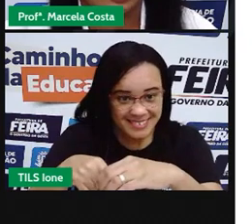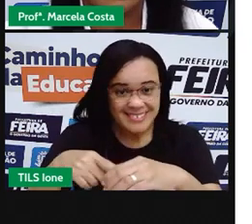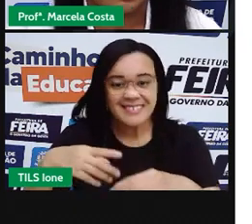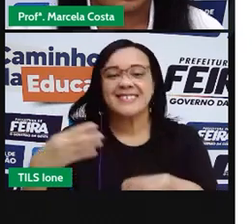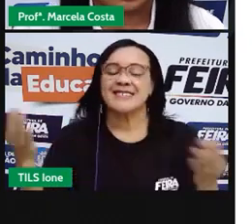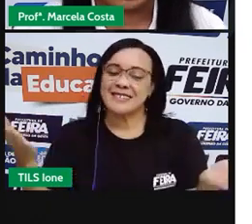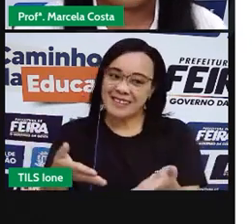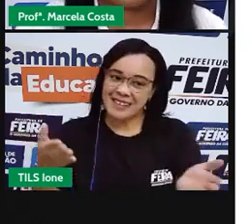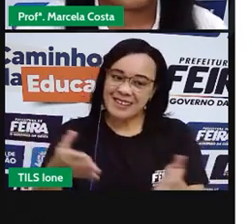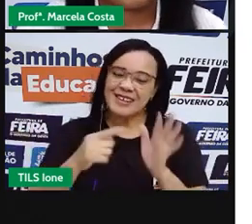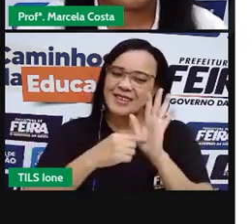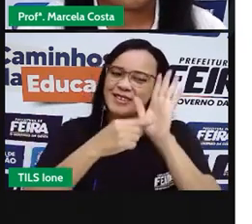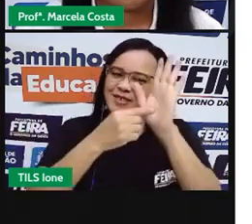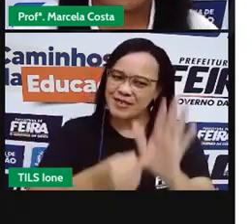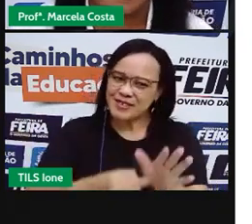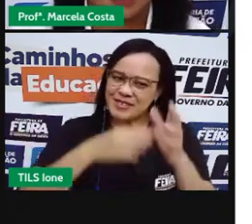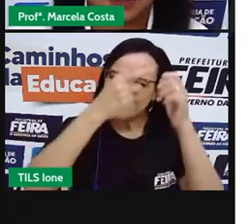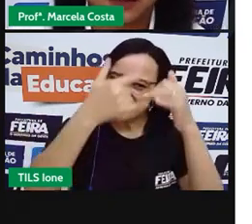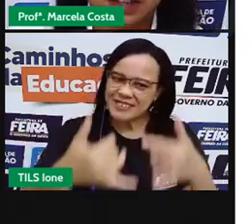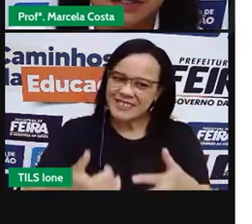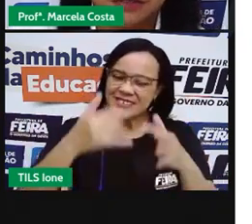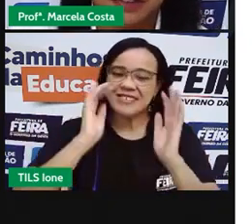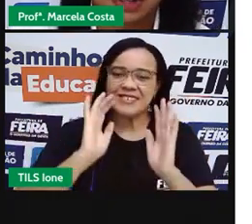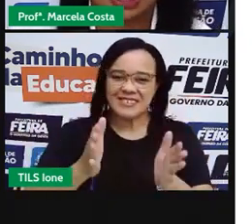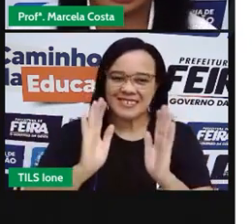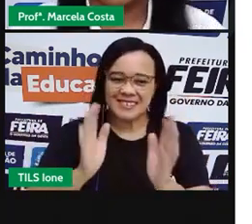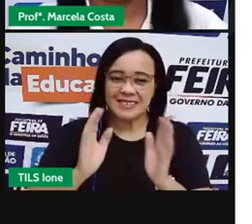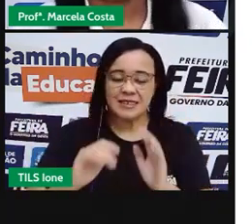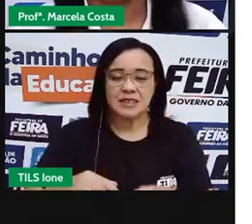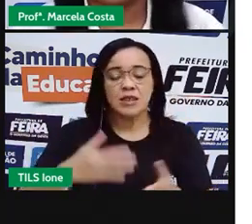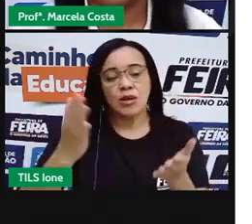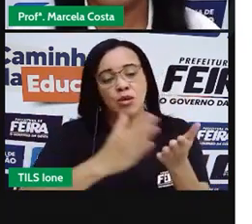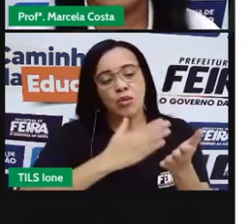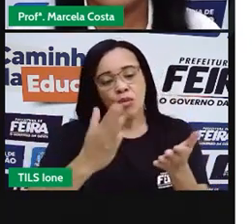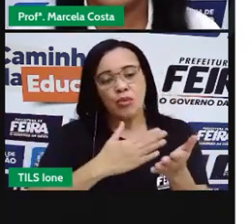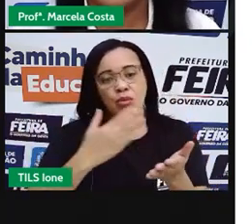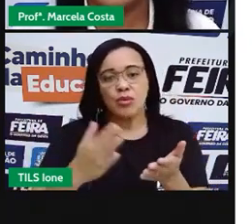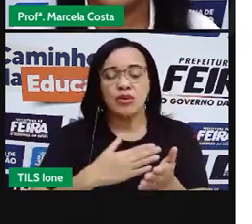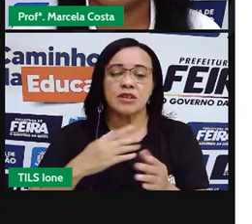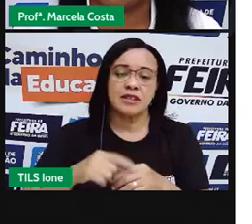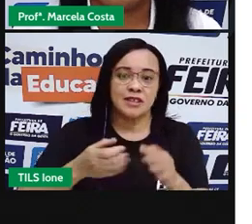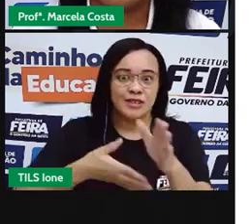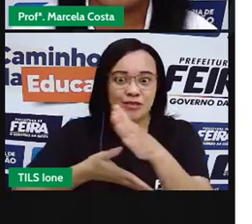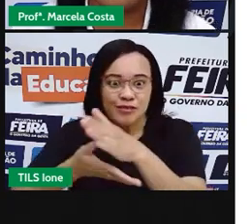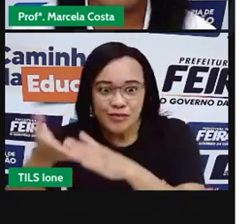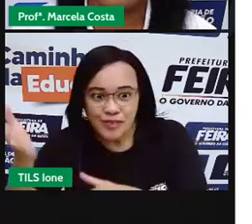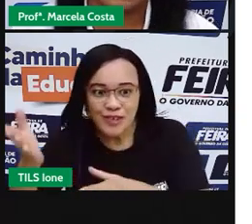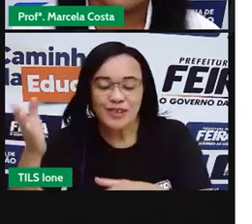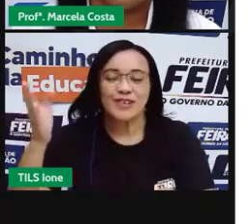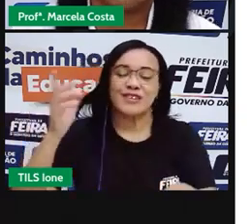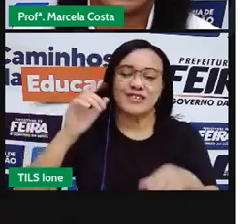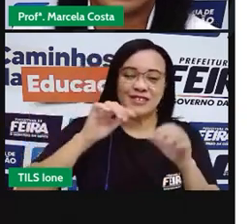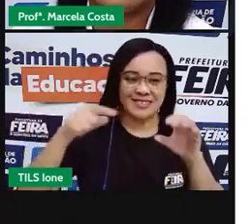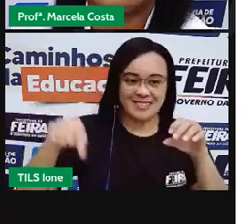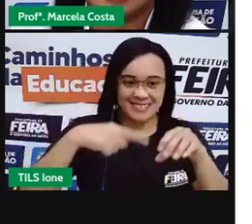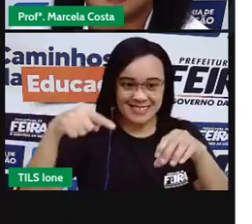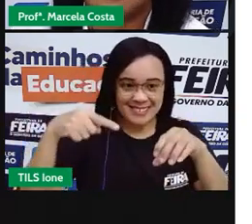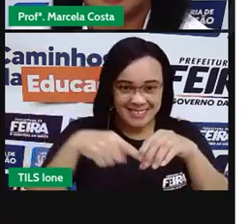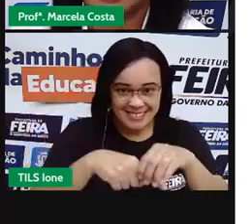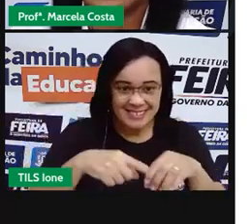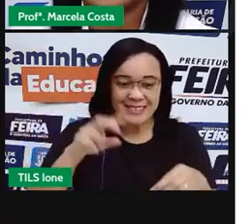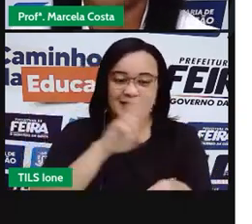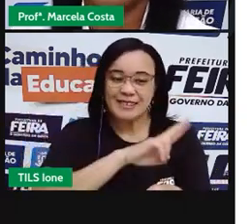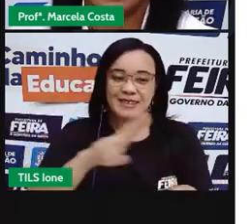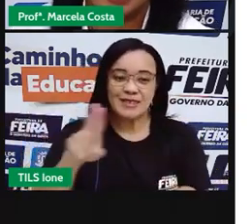Eu já vou te mostrar. O livro Foge da Tu, ele foi escrito pela